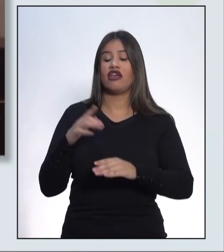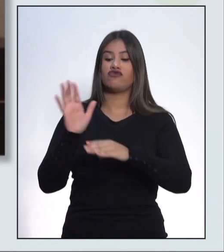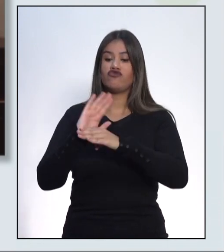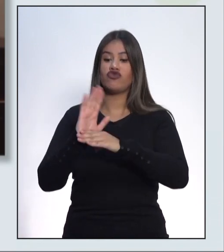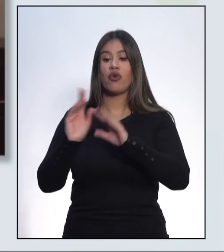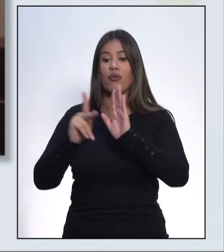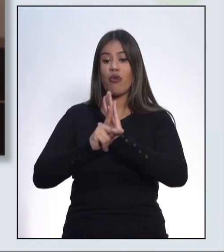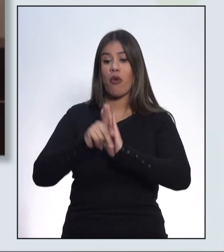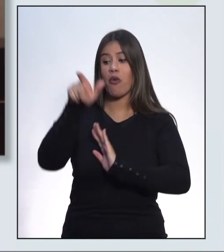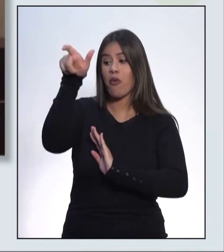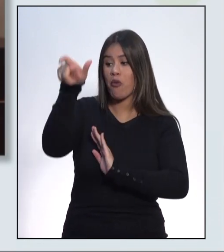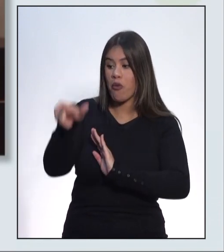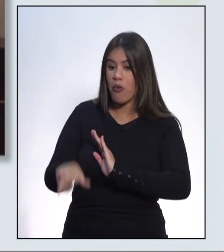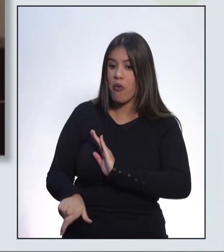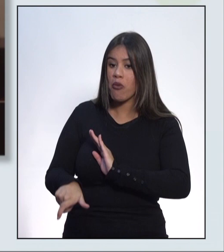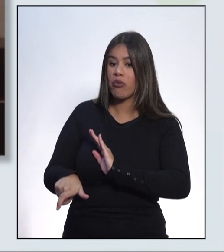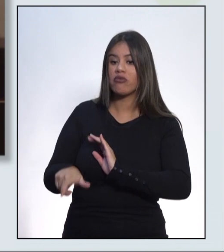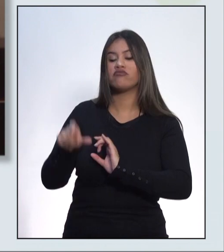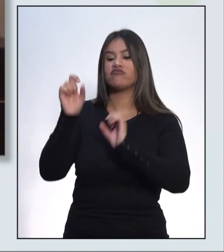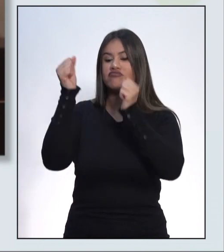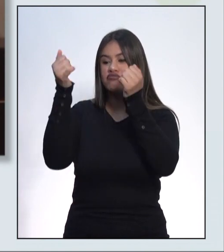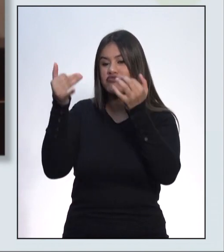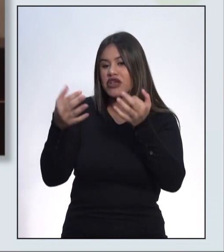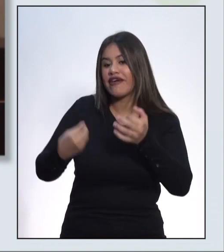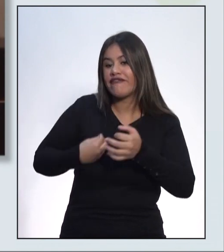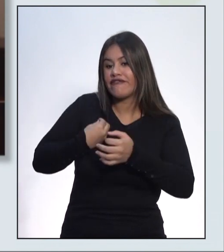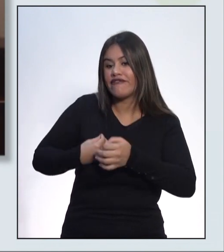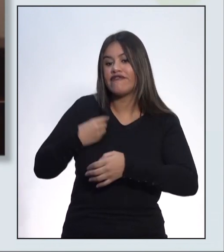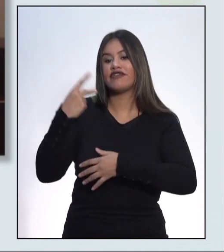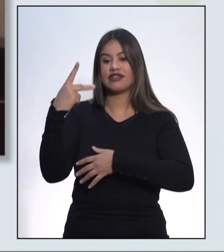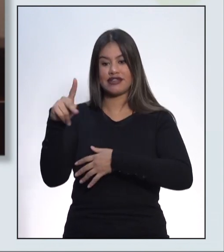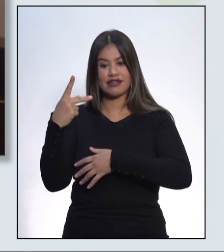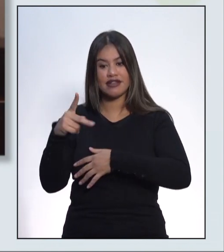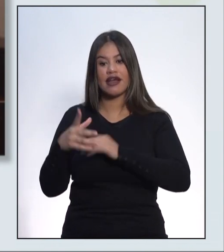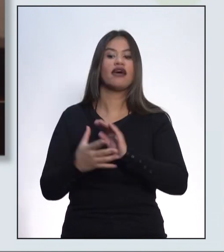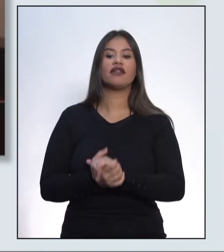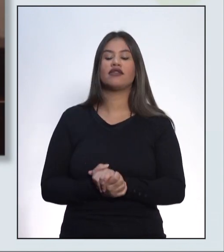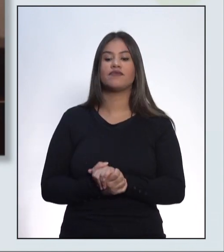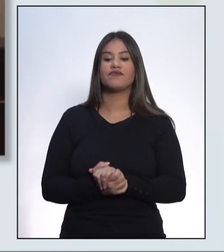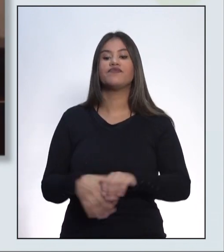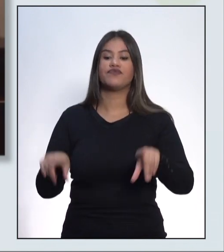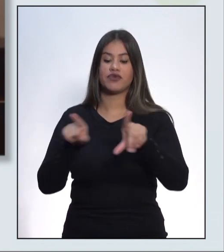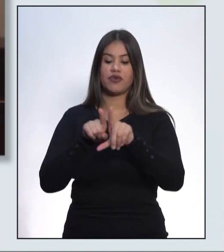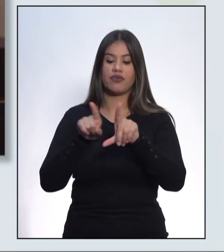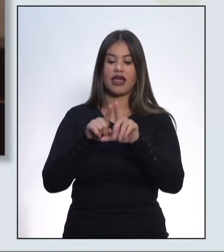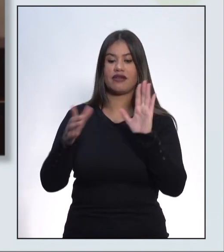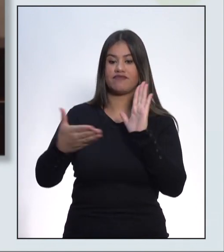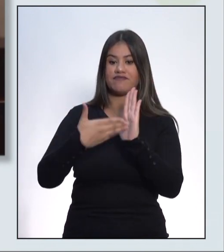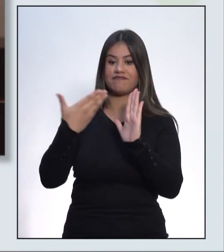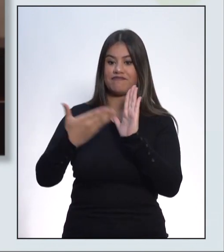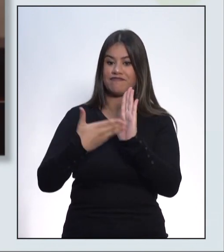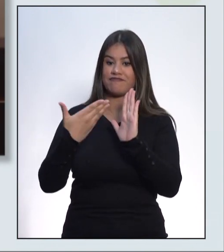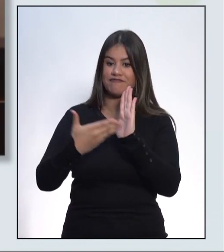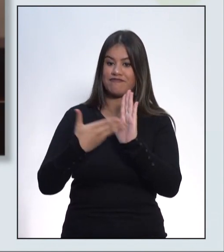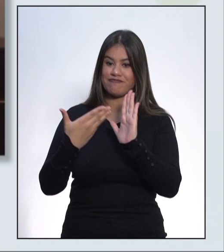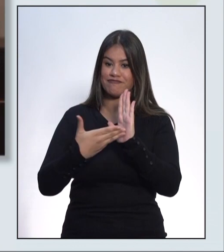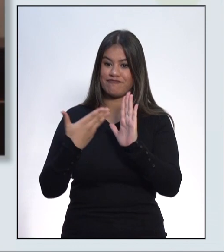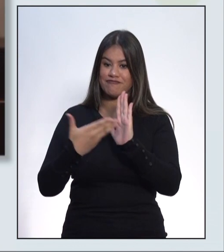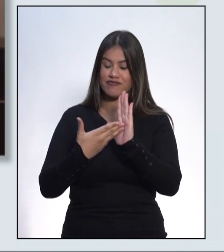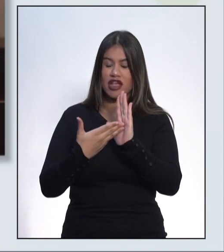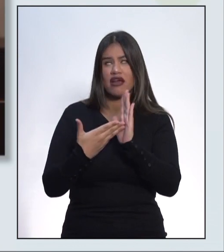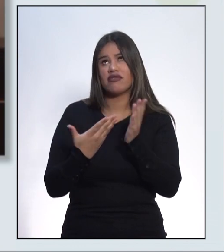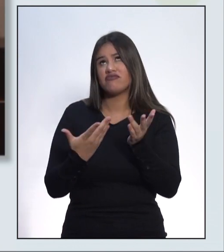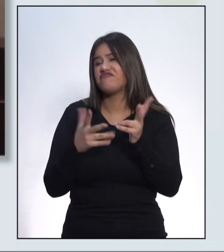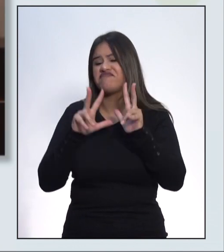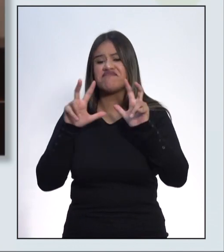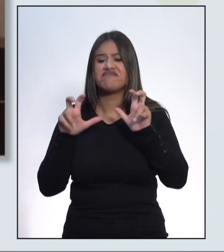algum acontecimento de uma forma bem mais detalhada. Existem as revistas, que podem ser sobre assuntos